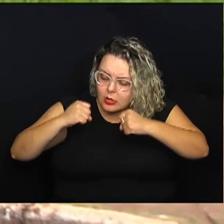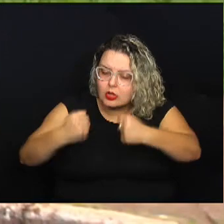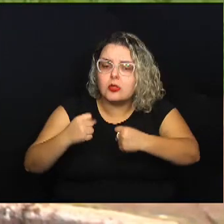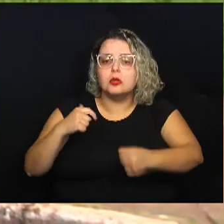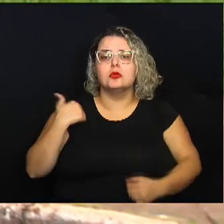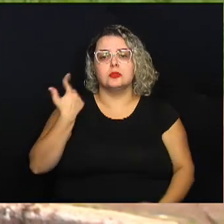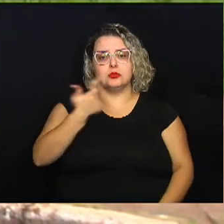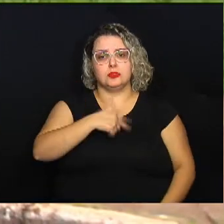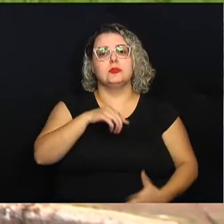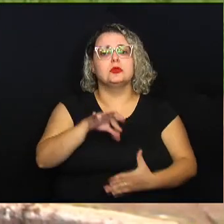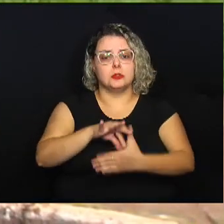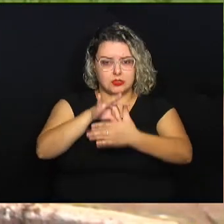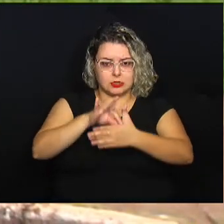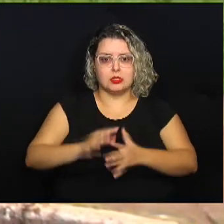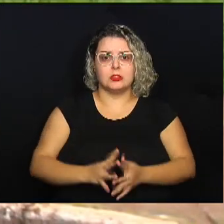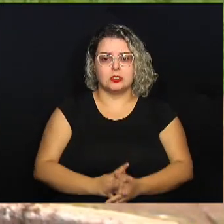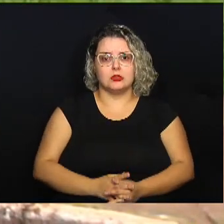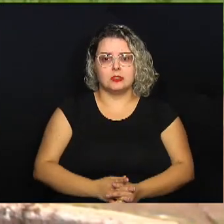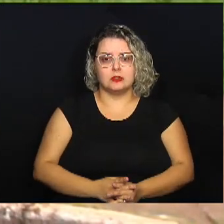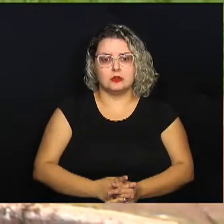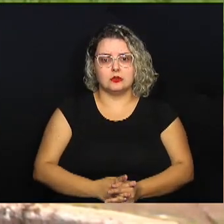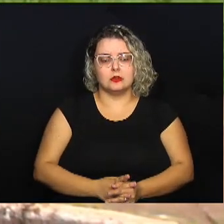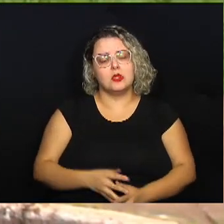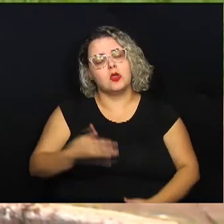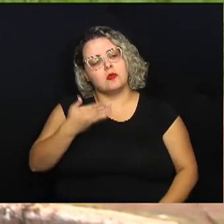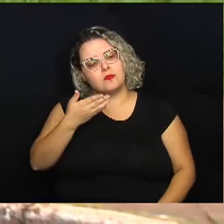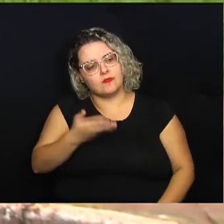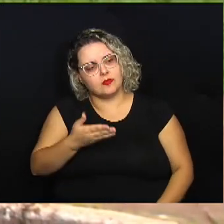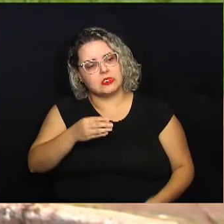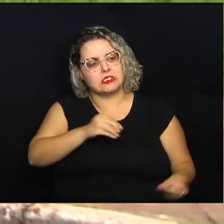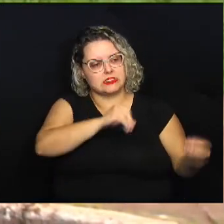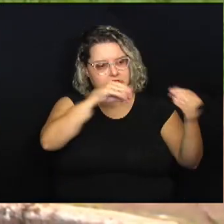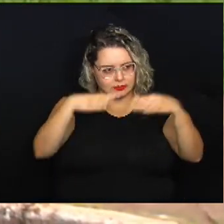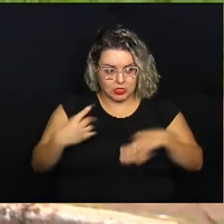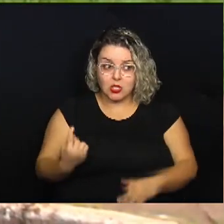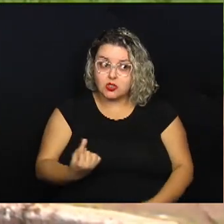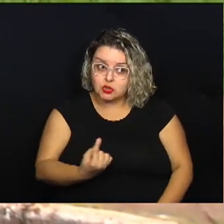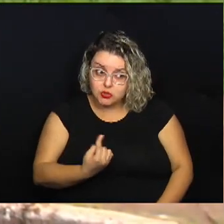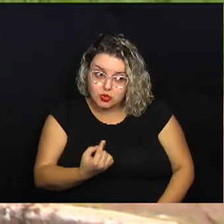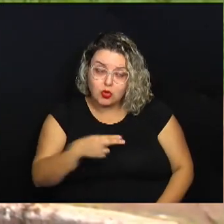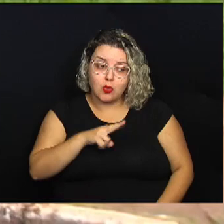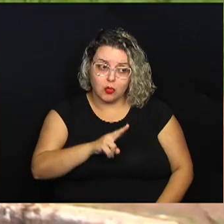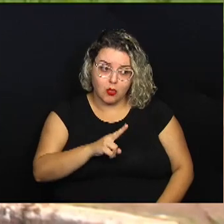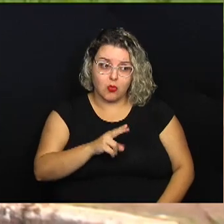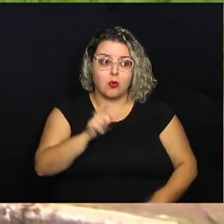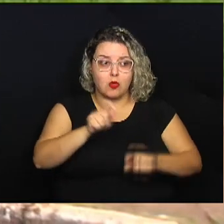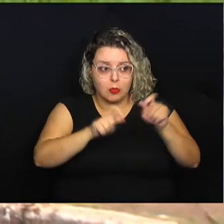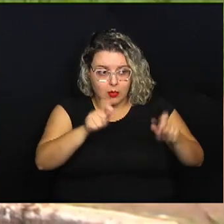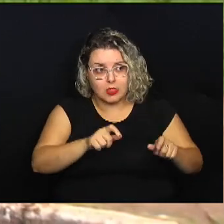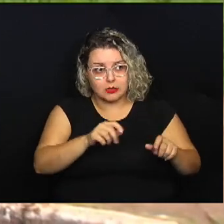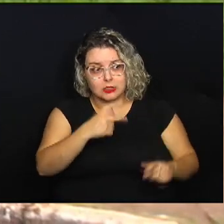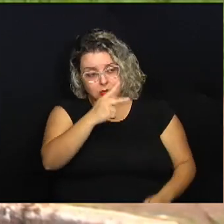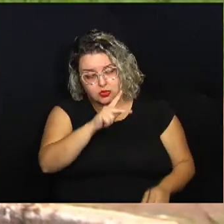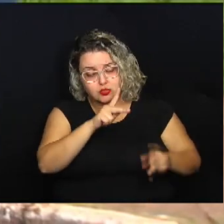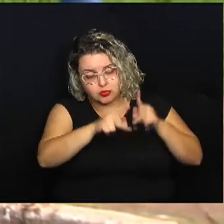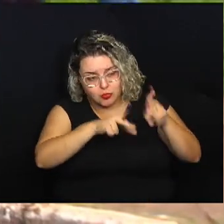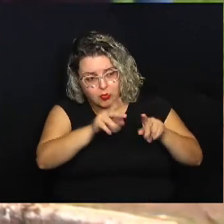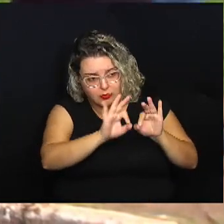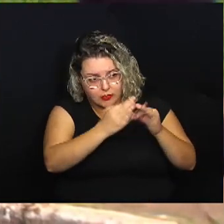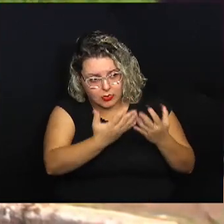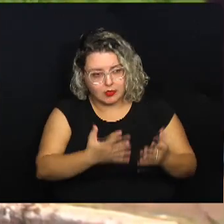nossas lideranças. Você veio para cá sozinha ou veio com o pessoal, né, pessoal da sua